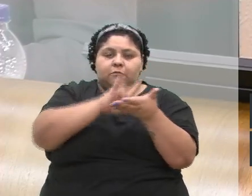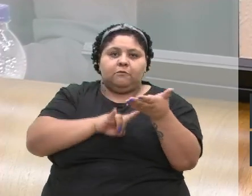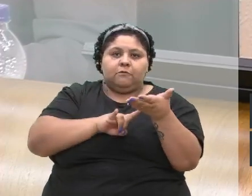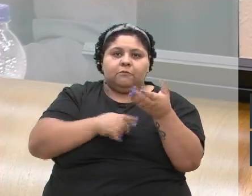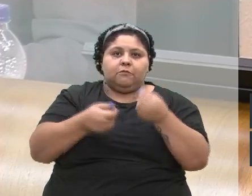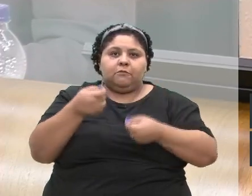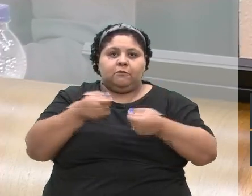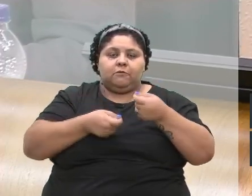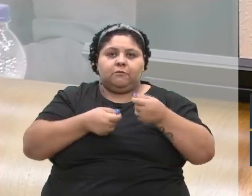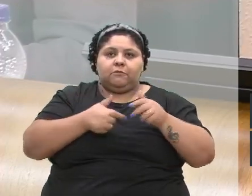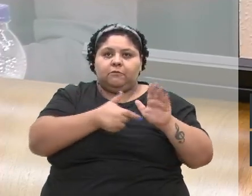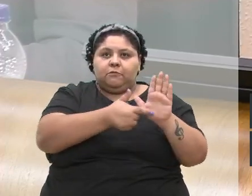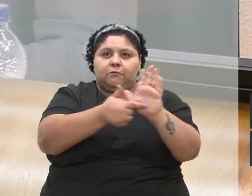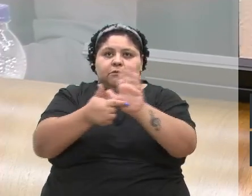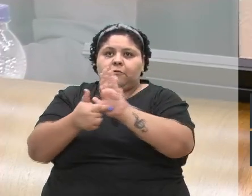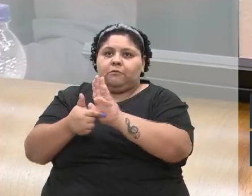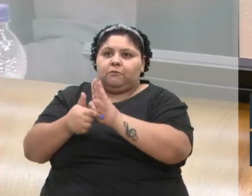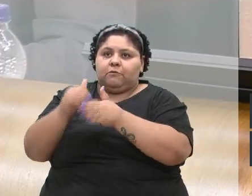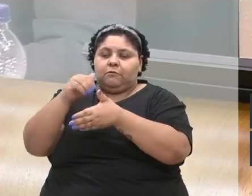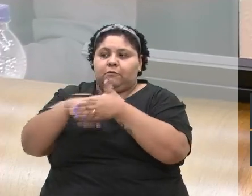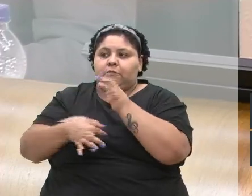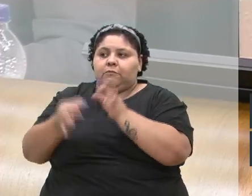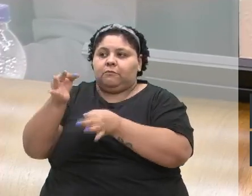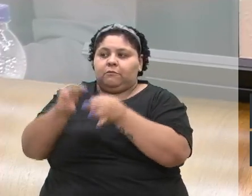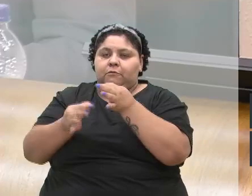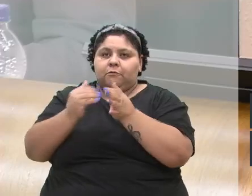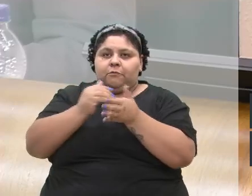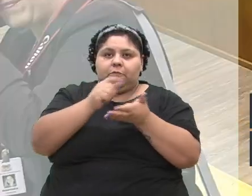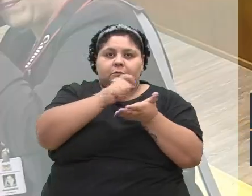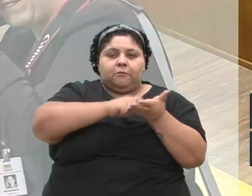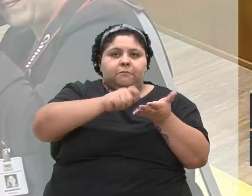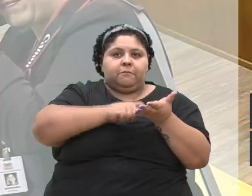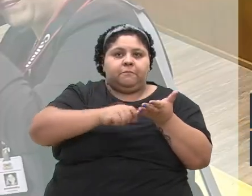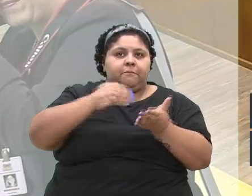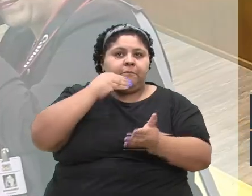pela justiça eleitoral e vem assinado pela presidente Marissol Santos